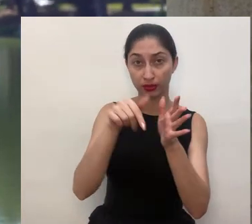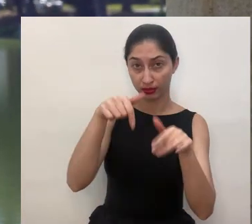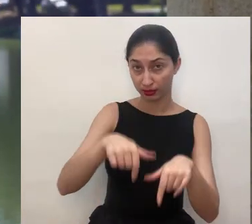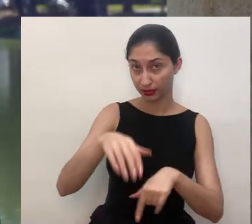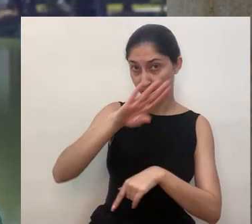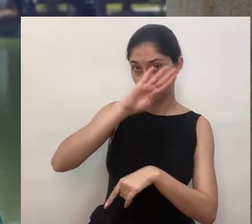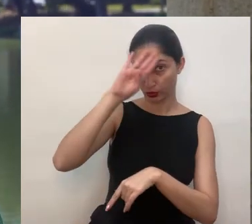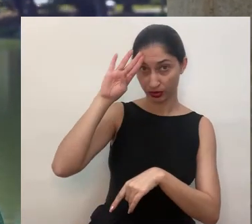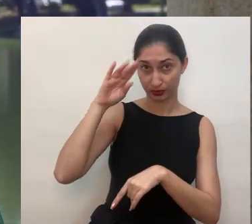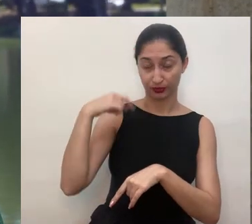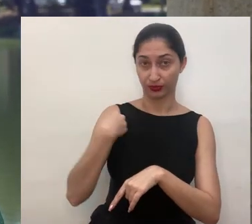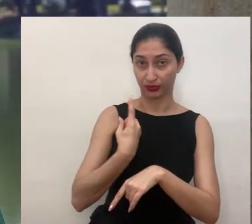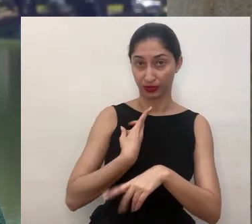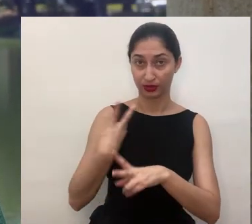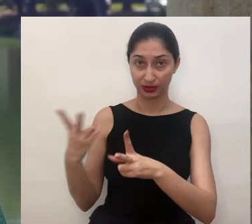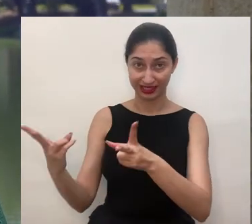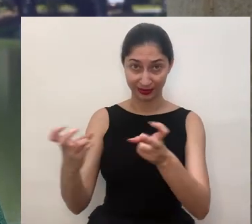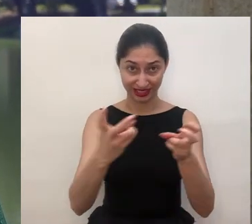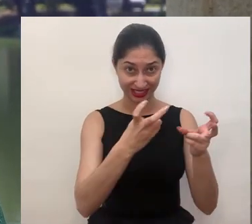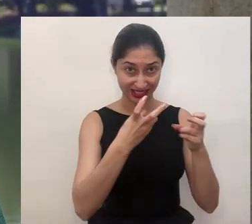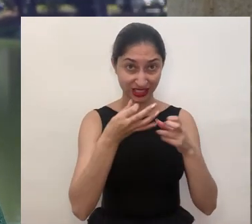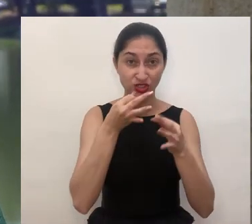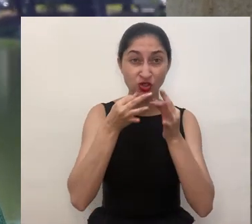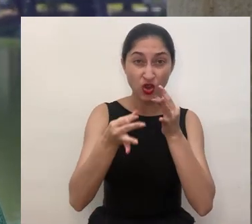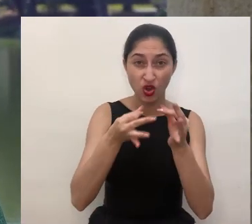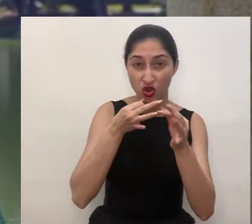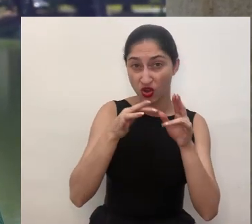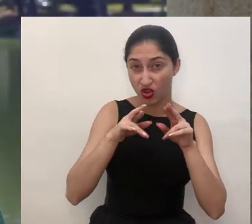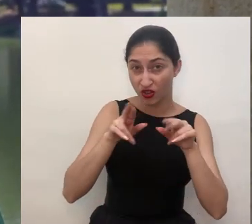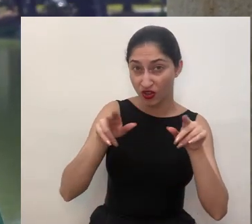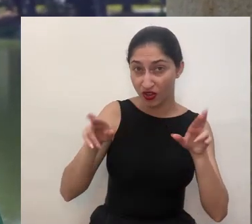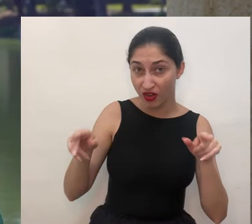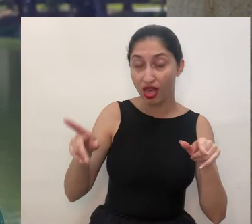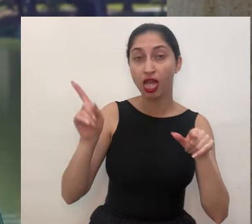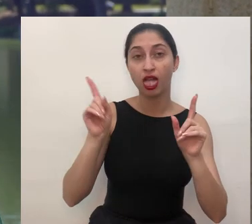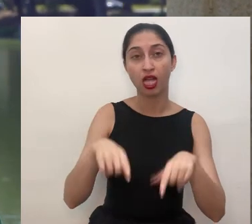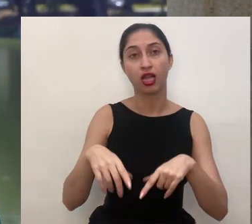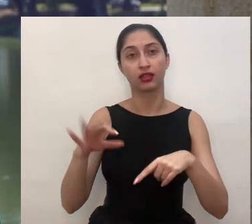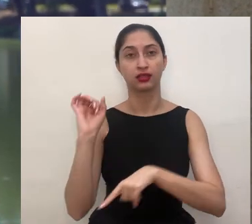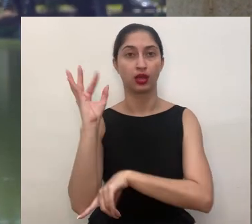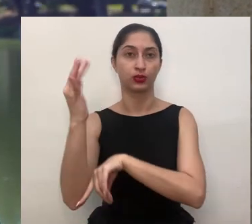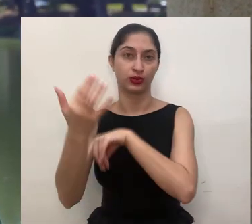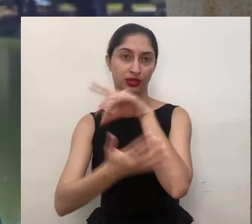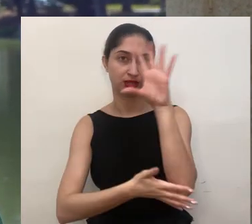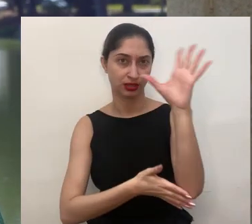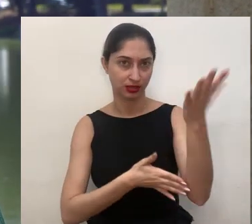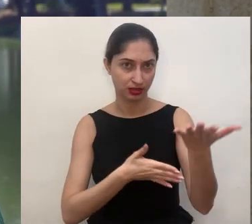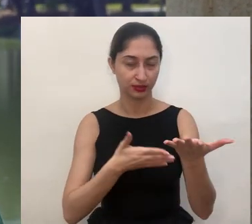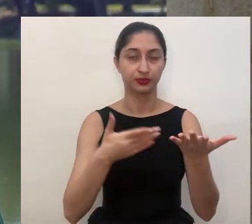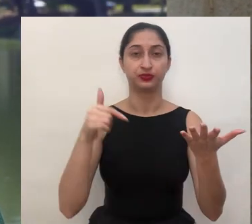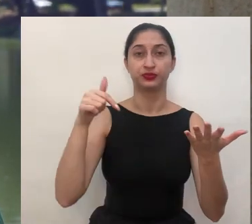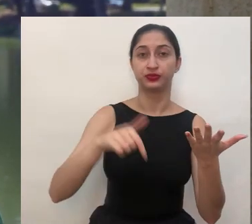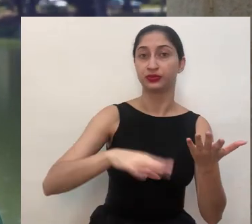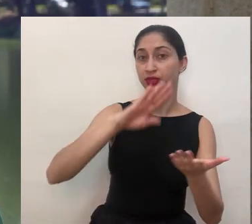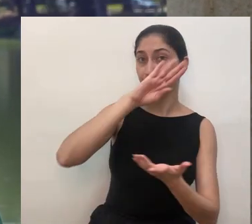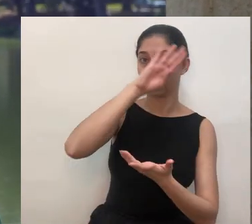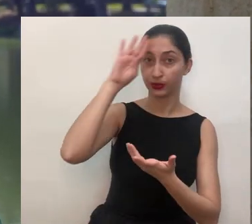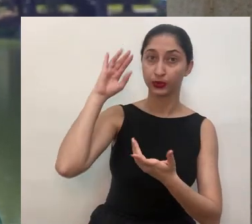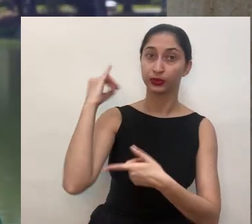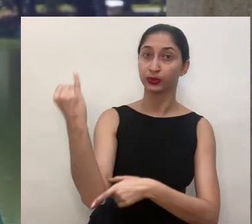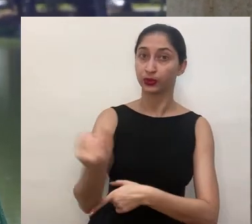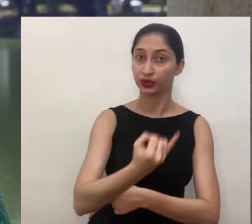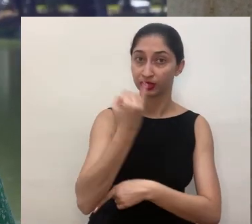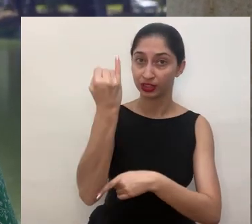Nós podemos perceber que a maioria dos sons notados foram sons da natureza e que a paisagem sonora da Pampulha é uma importante